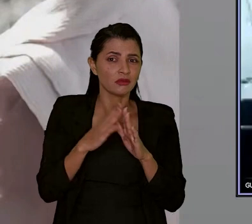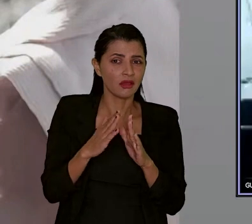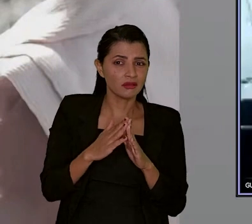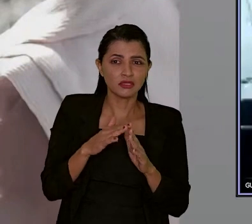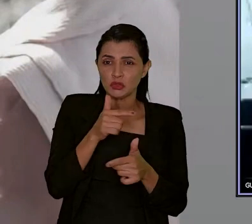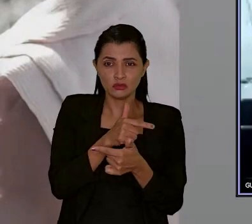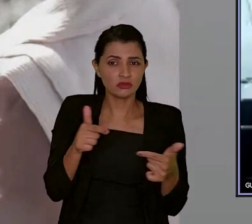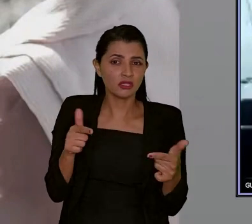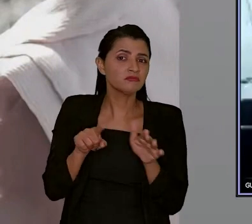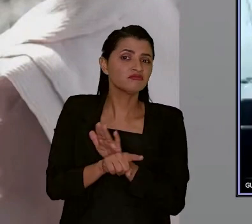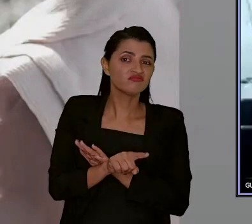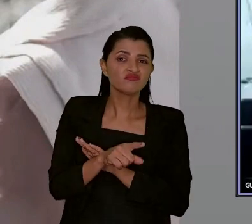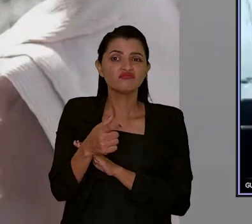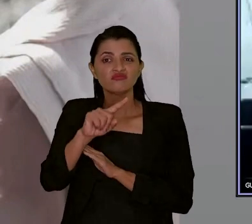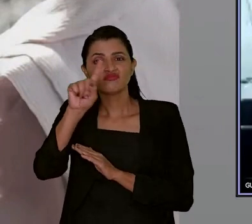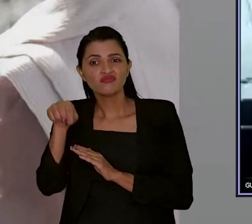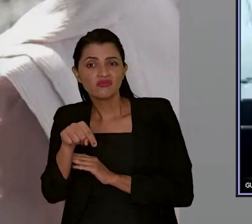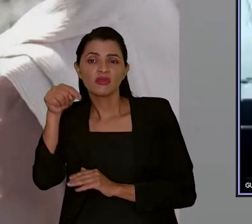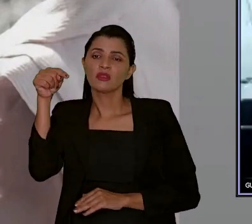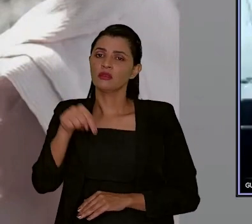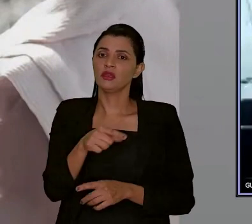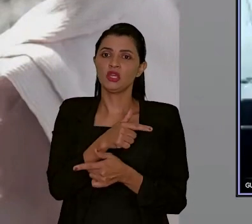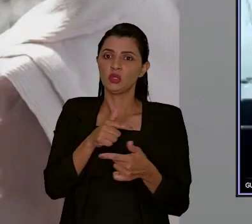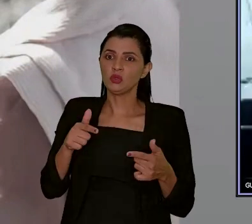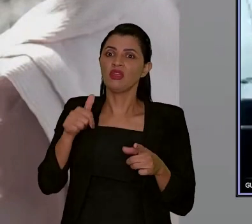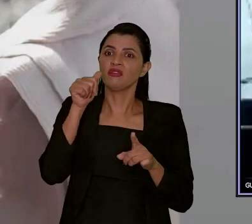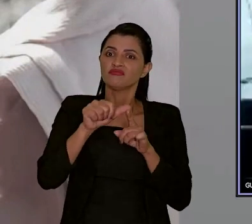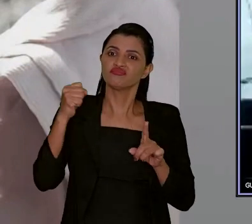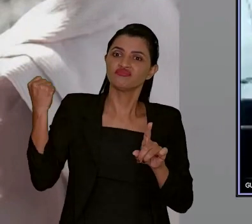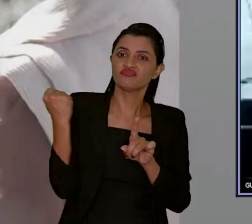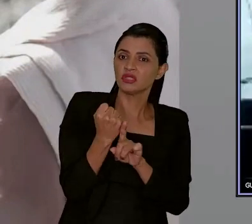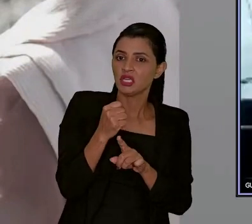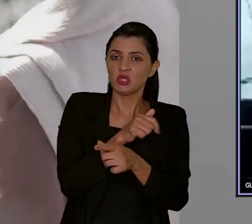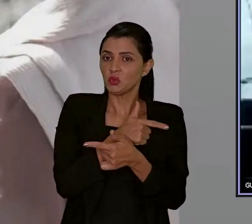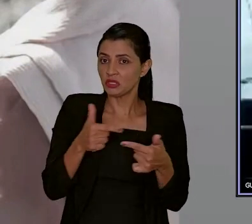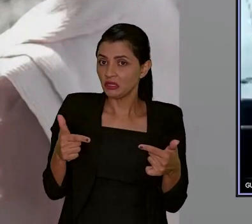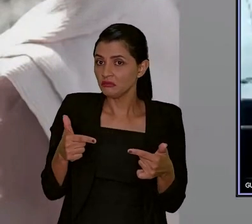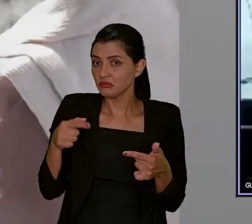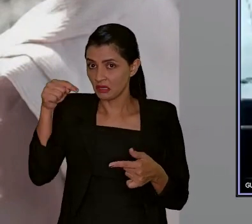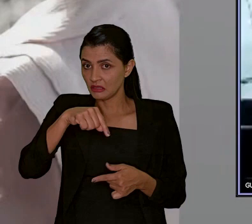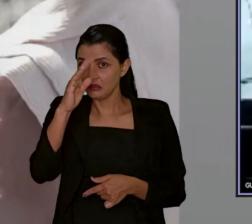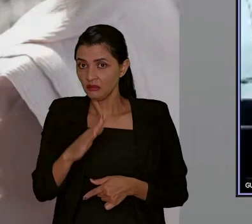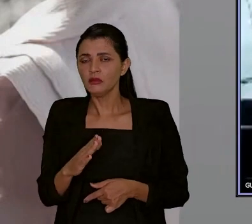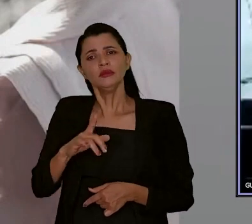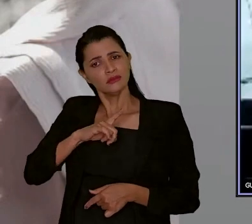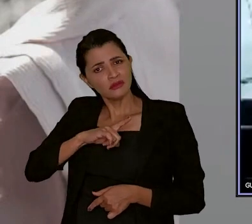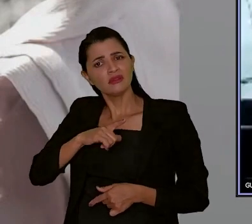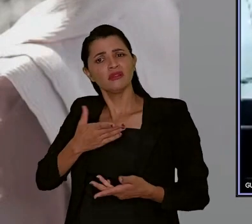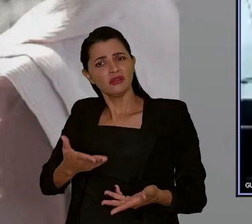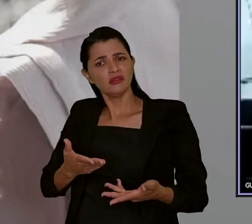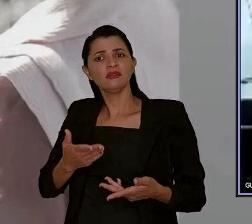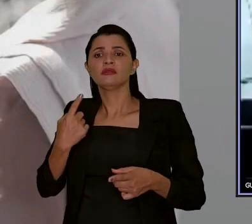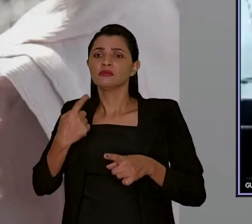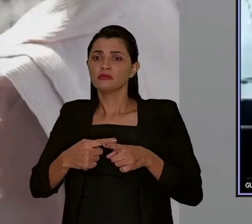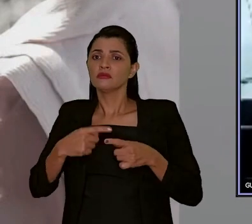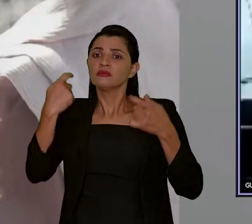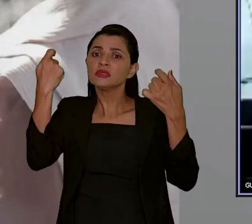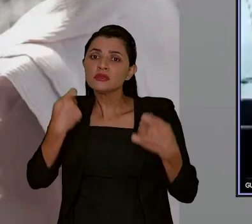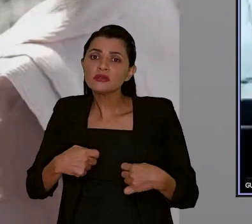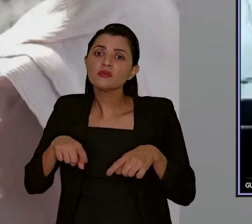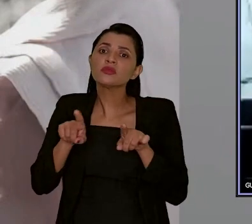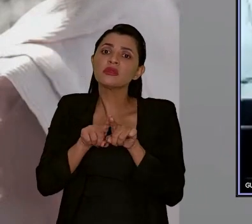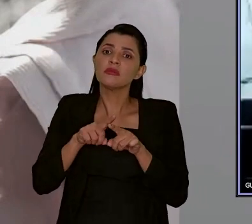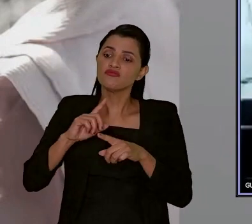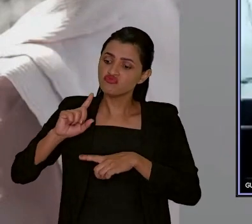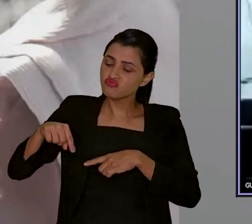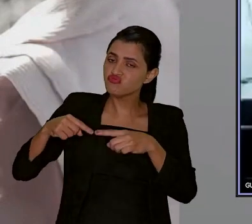Será que aqui nós não temos feminicídio, nós não temos... Enfim, nós temos e, portanto, também precisamos avançar e